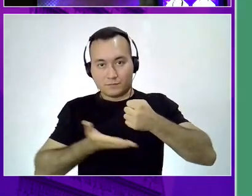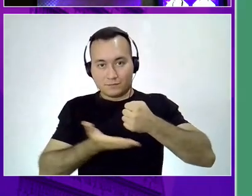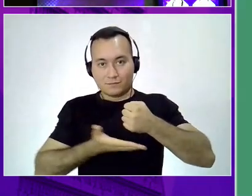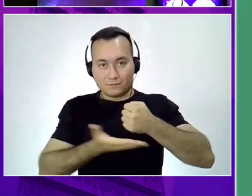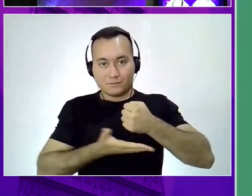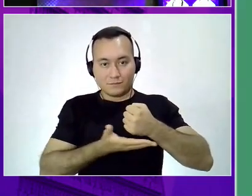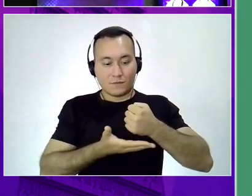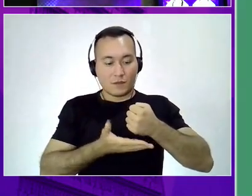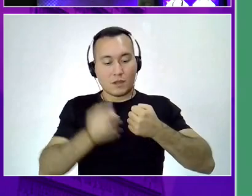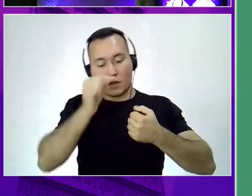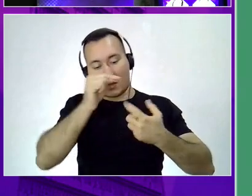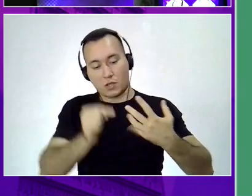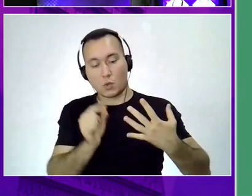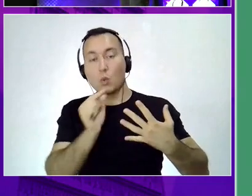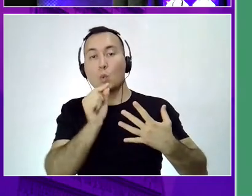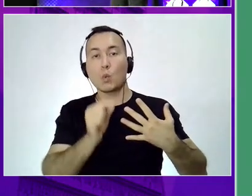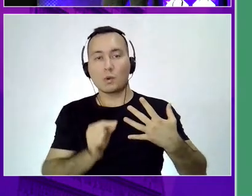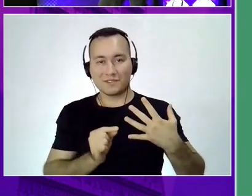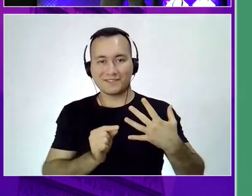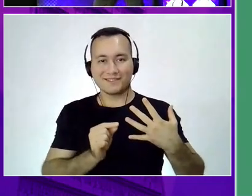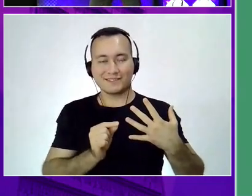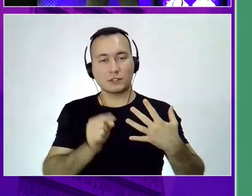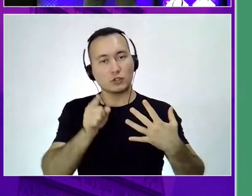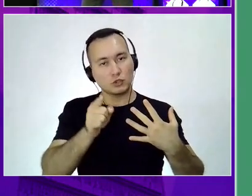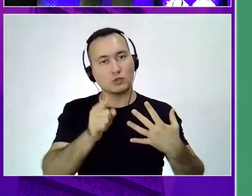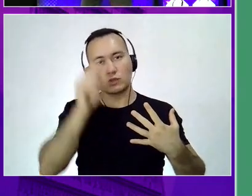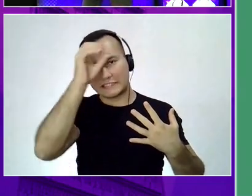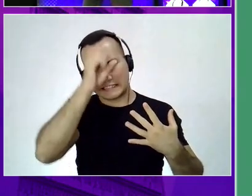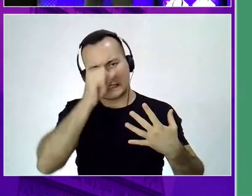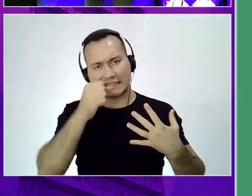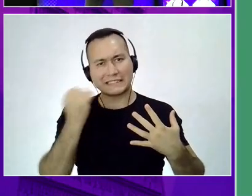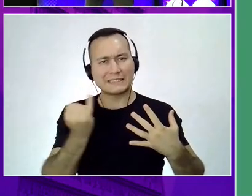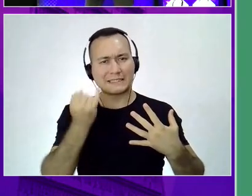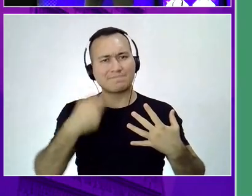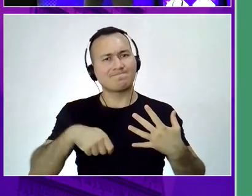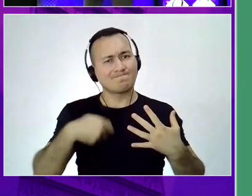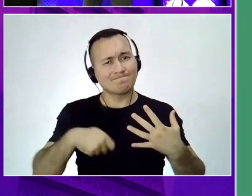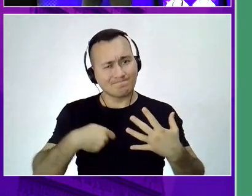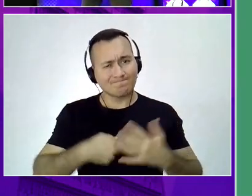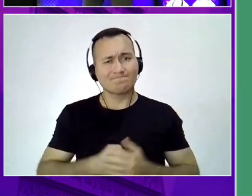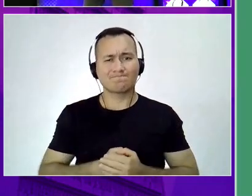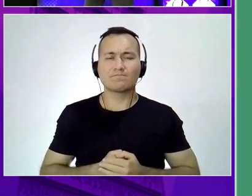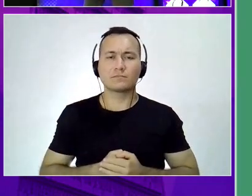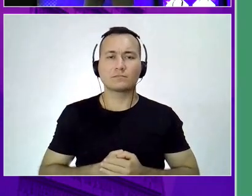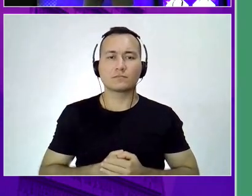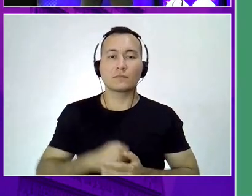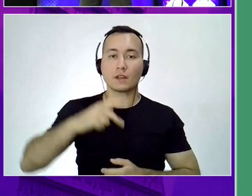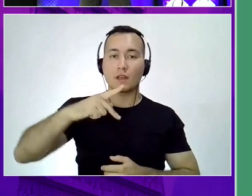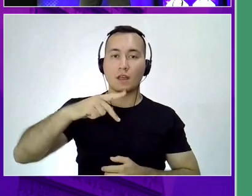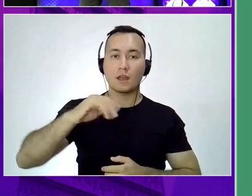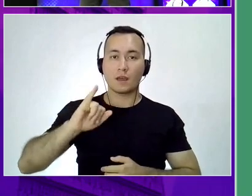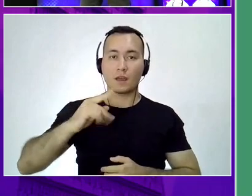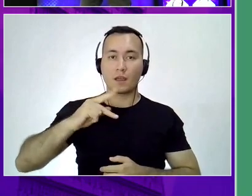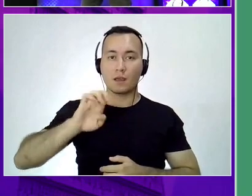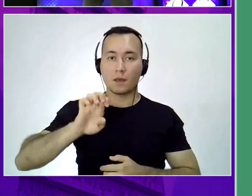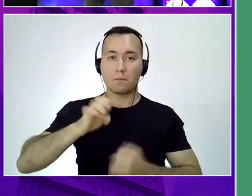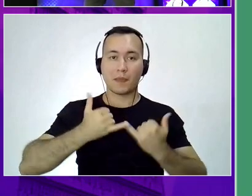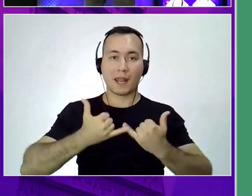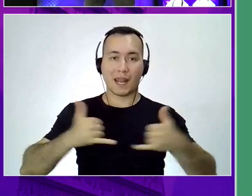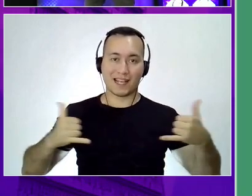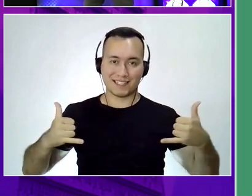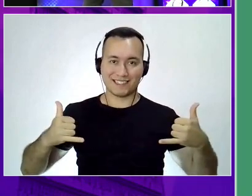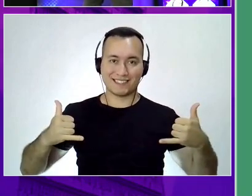essa etapa, né? E aí que a gente chega, então, na questão dos pipelines. Então, para a gente poder entender, antes de sair usando uma ferramenta,